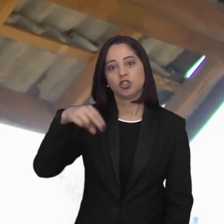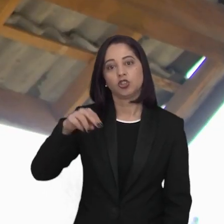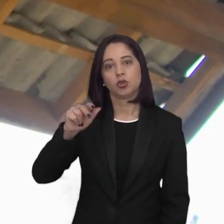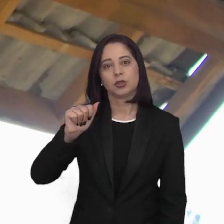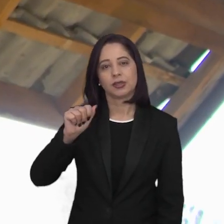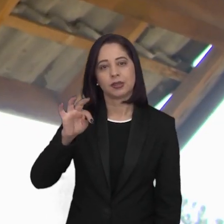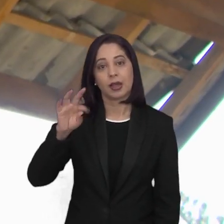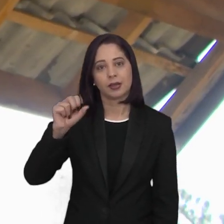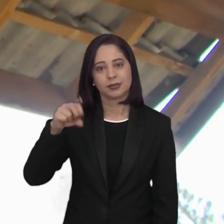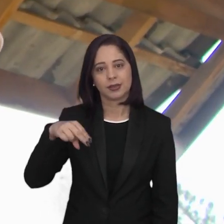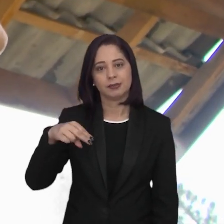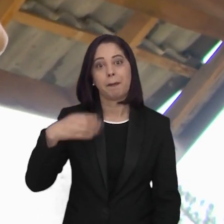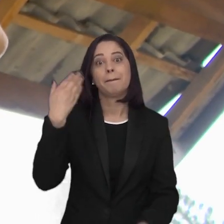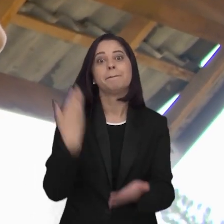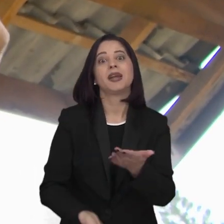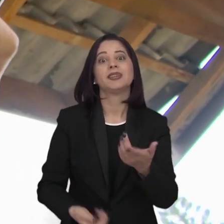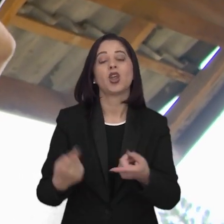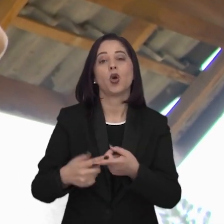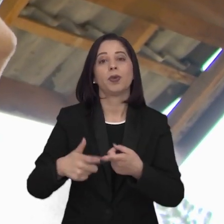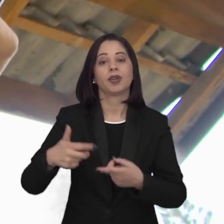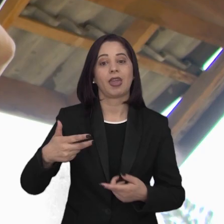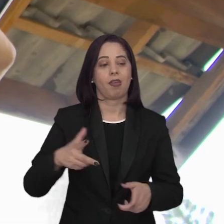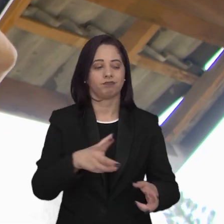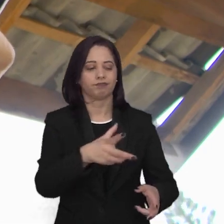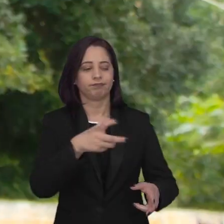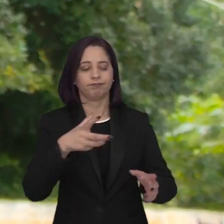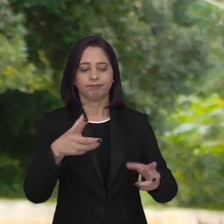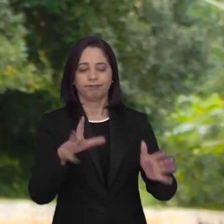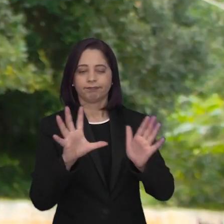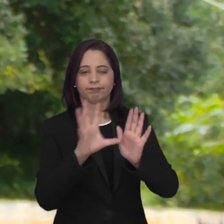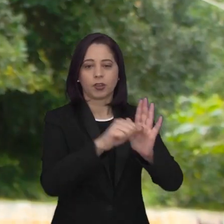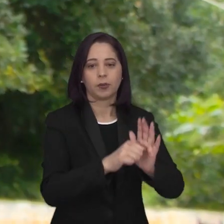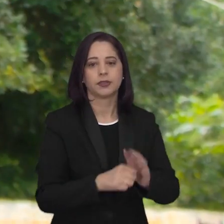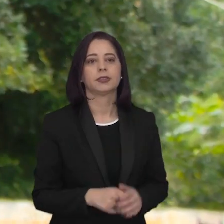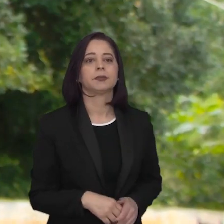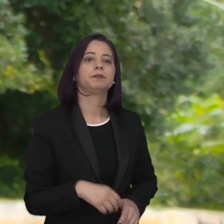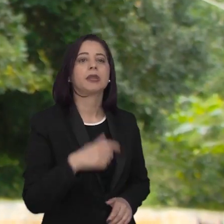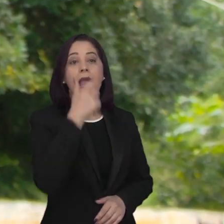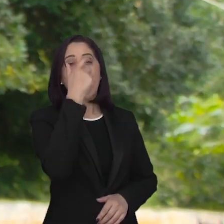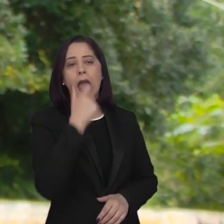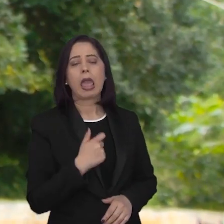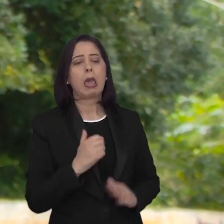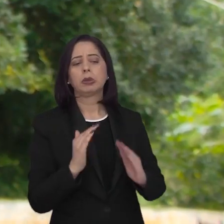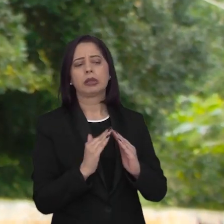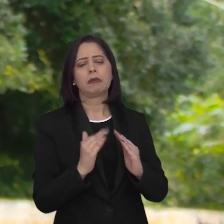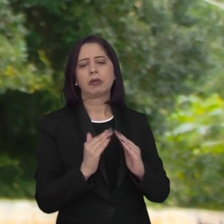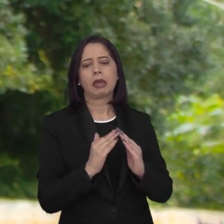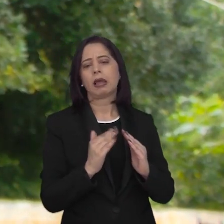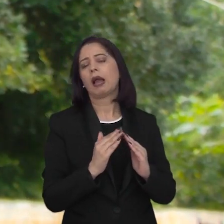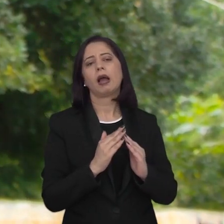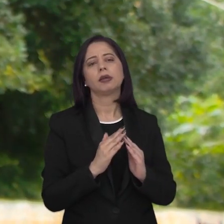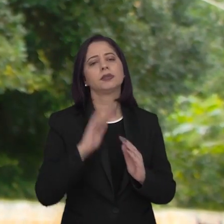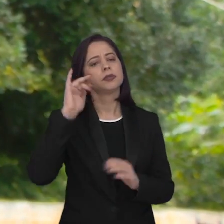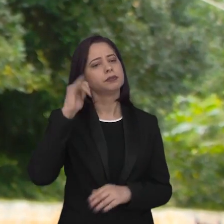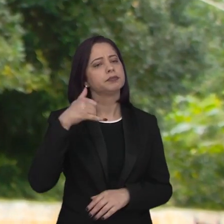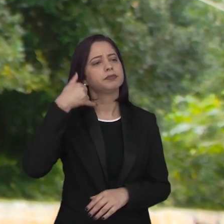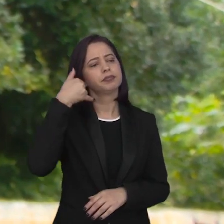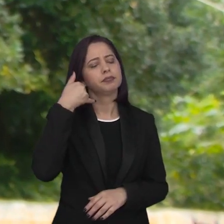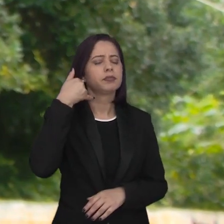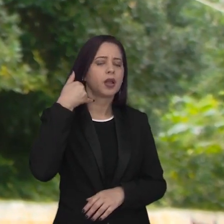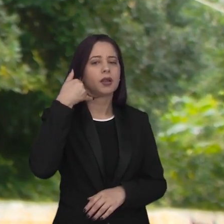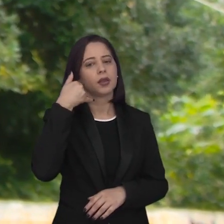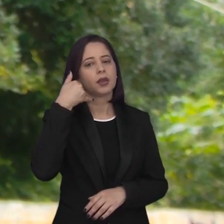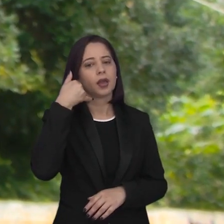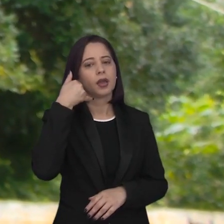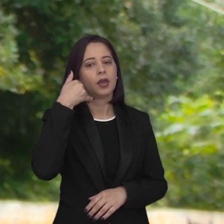Jonathan perdeu o aparelho, em um assalto em maio deste ano. Eu estava em casa e aí recebi uma ligação por questão de